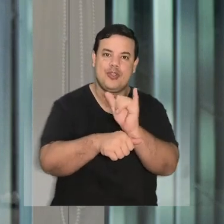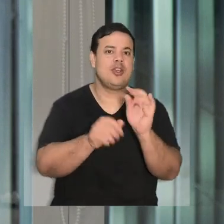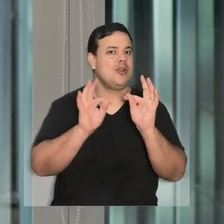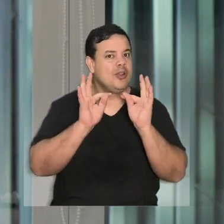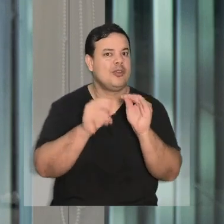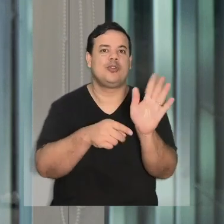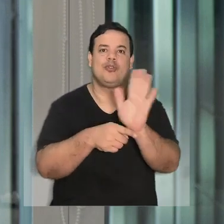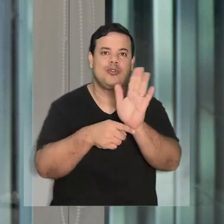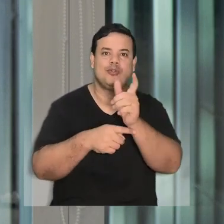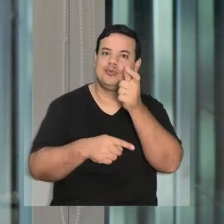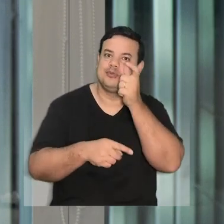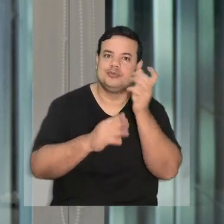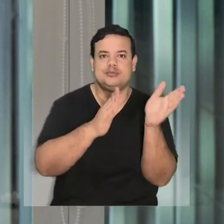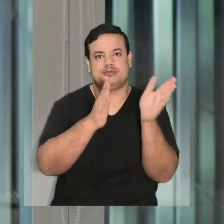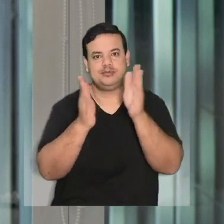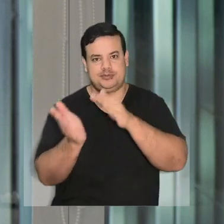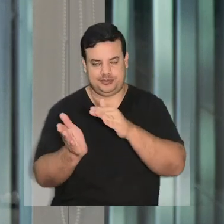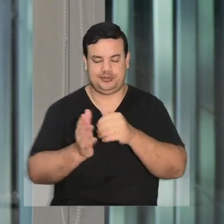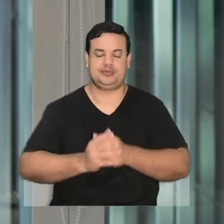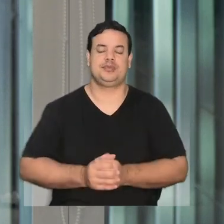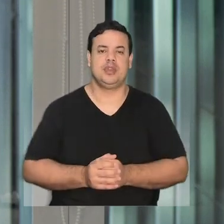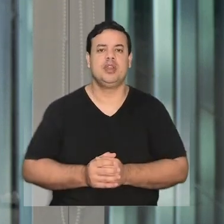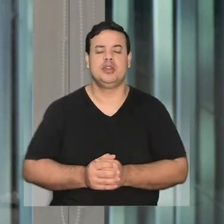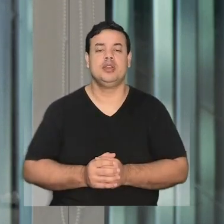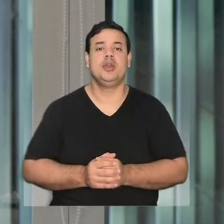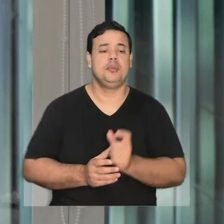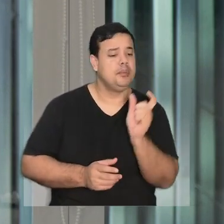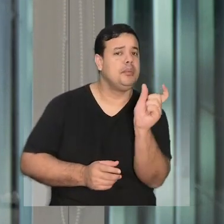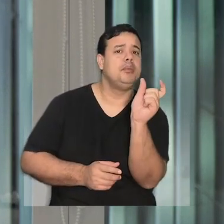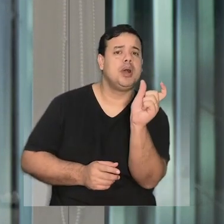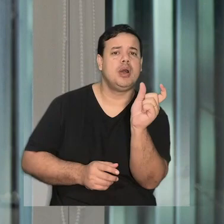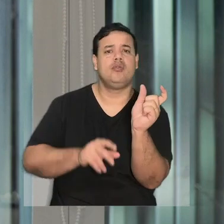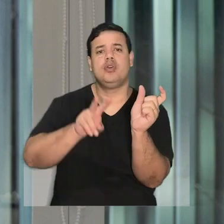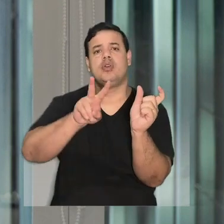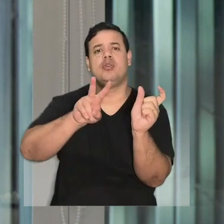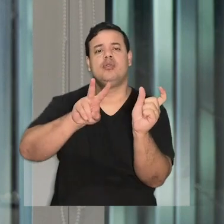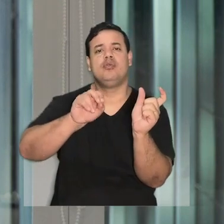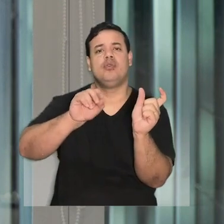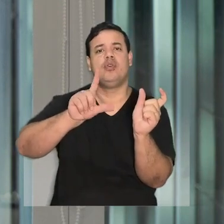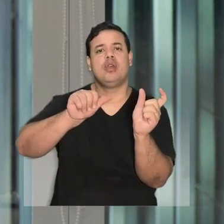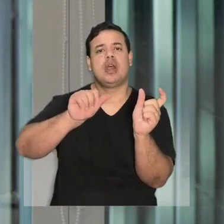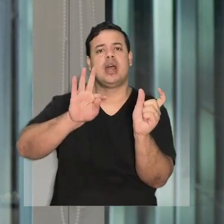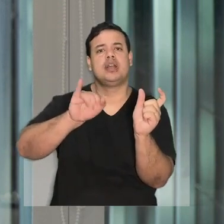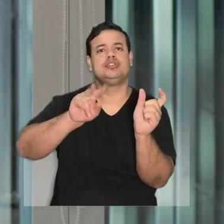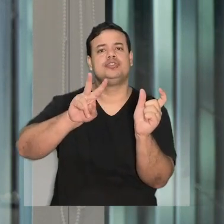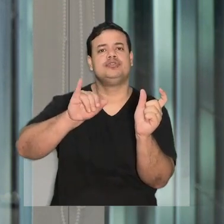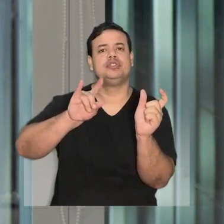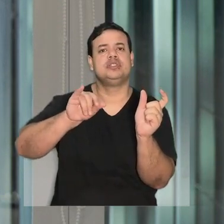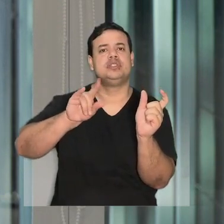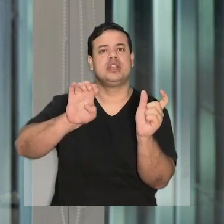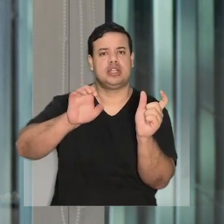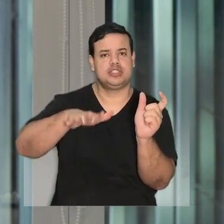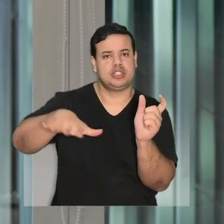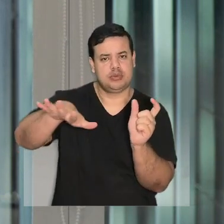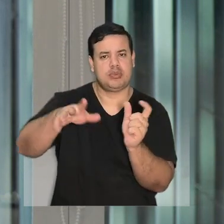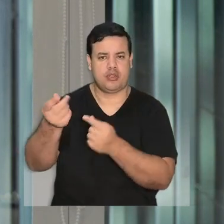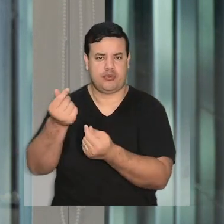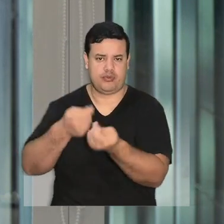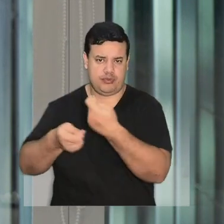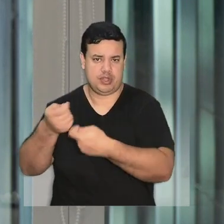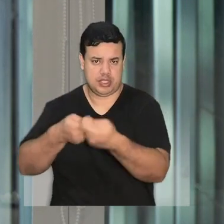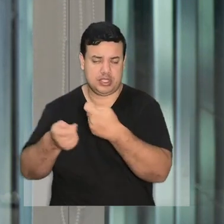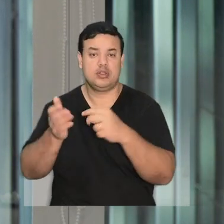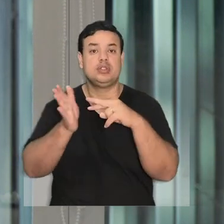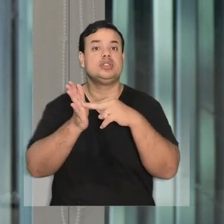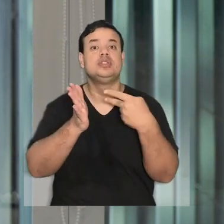canal e acompanhe todos os nossos vídeos. Voltando para a nossa conversa, quando falamos do mercado financeiro,